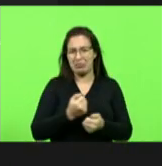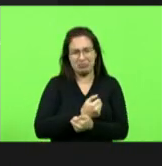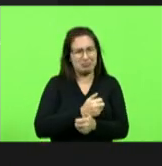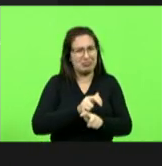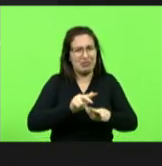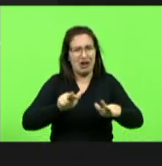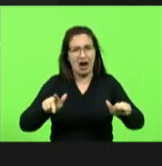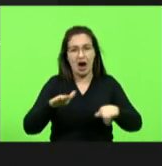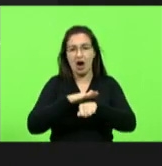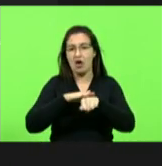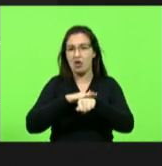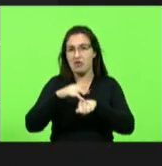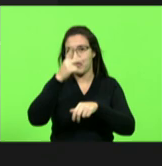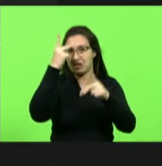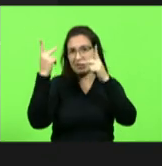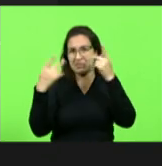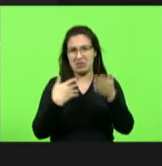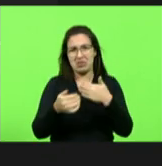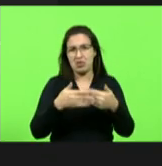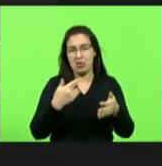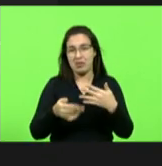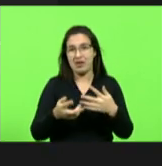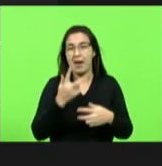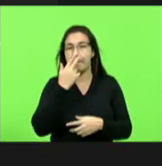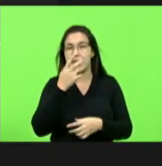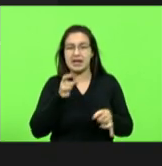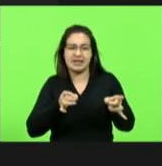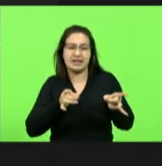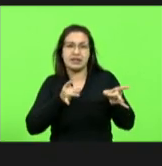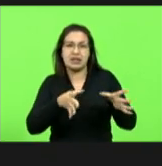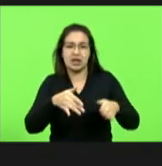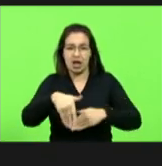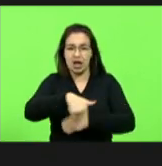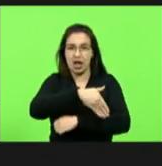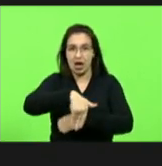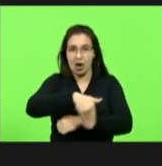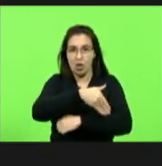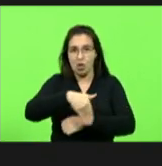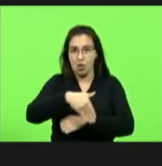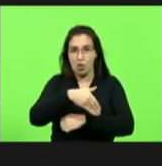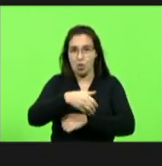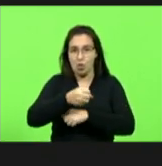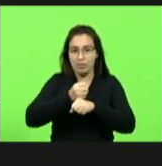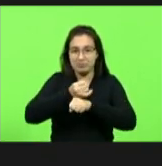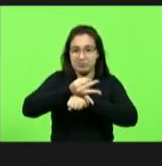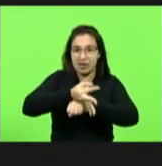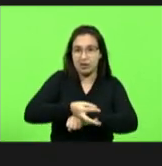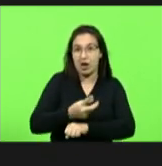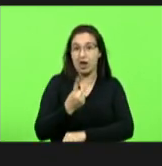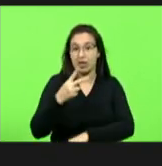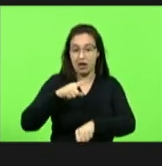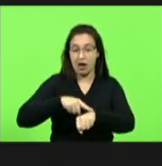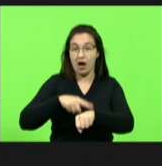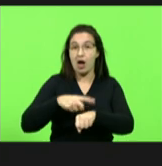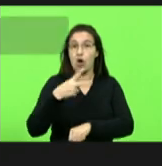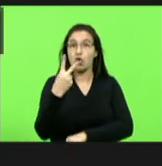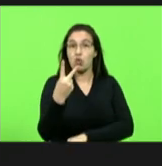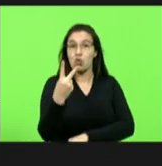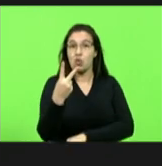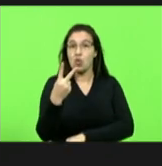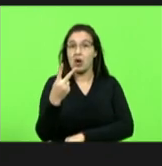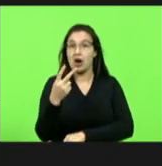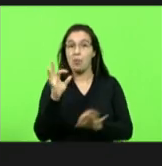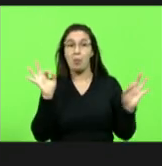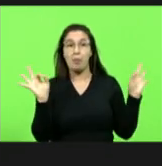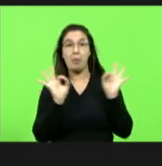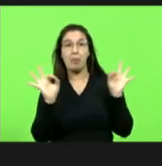pessoa, é a mesma coisa que abandonar uma criança pequena numa rua às 2 da madrugada, quando não tem ninguém. Essa criança é jogada à sua